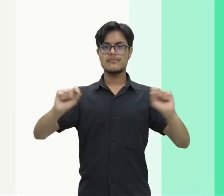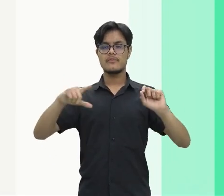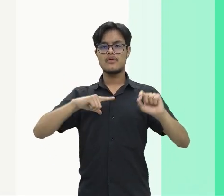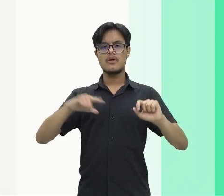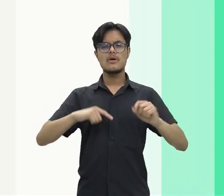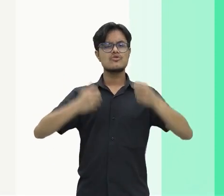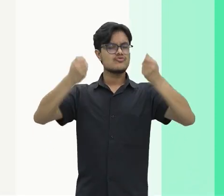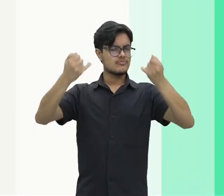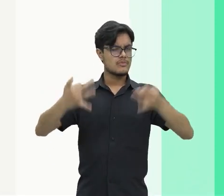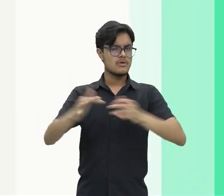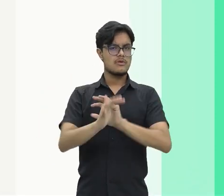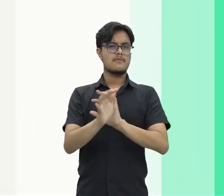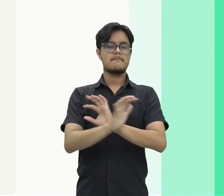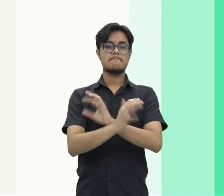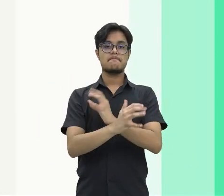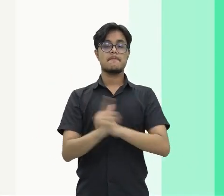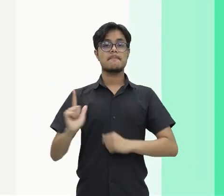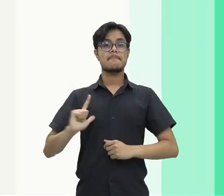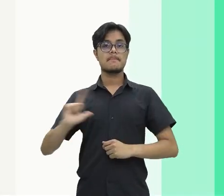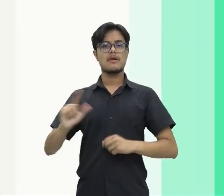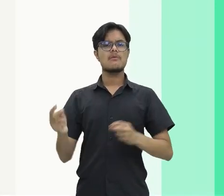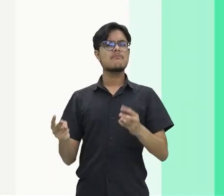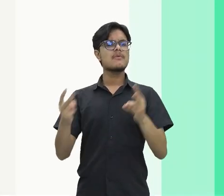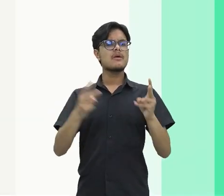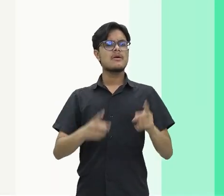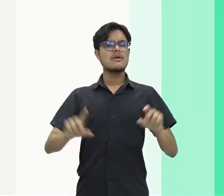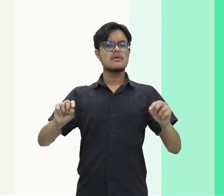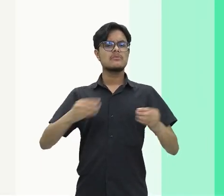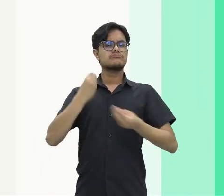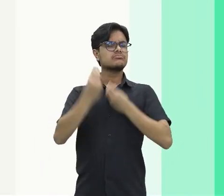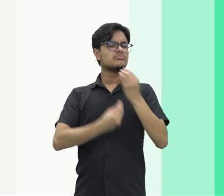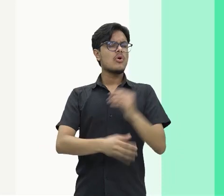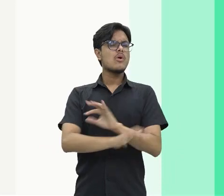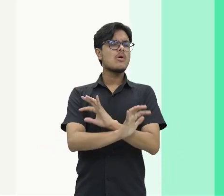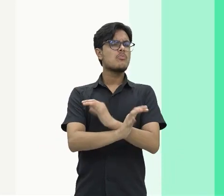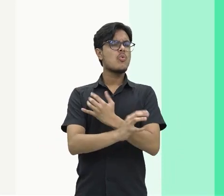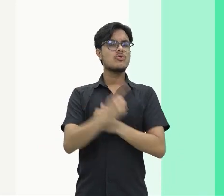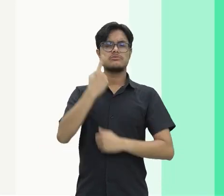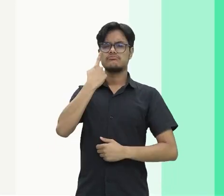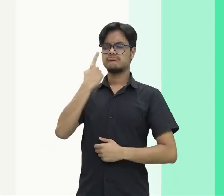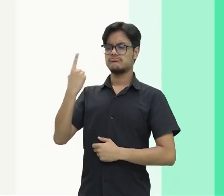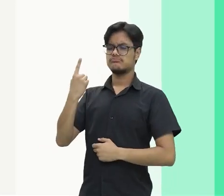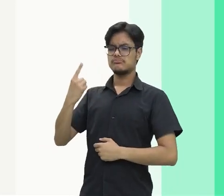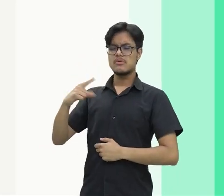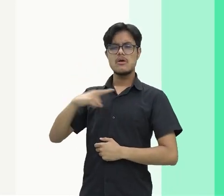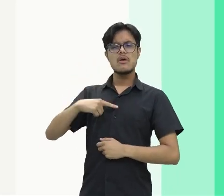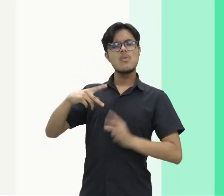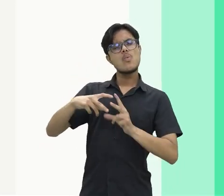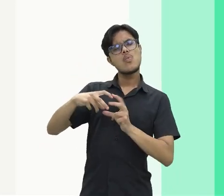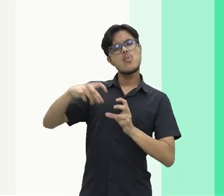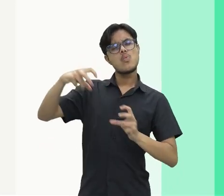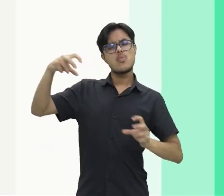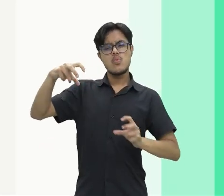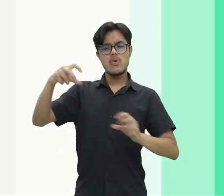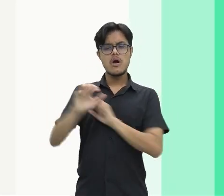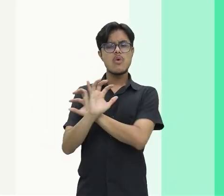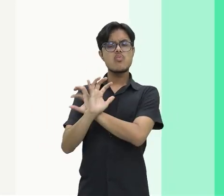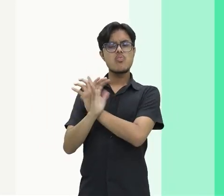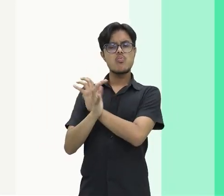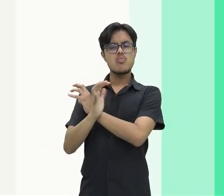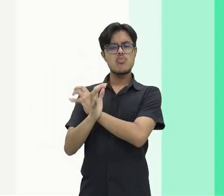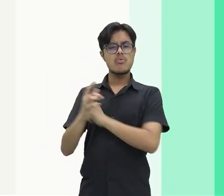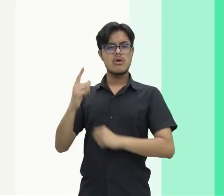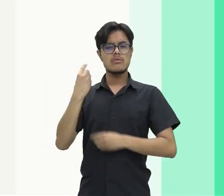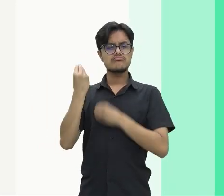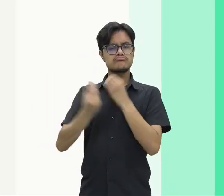sistema esquelético, a gente vai ver um pouco dessa estrutura, você vai observar comigo ali como que é composto, né,